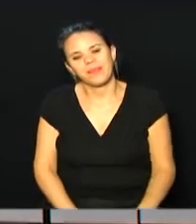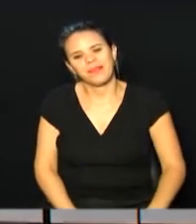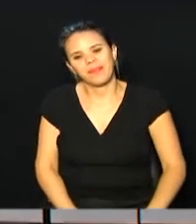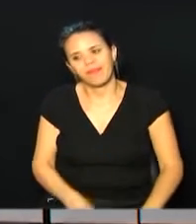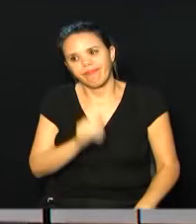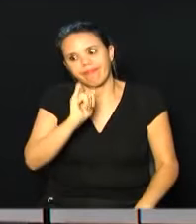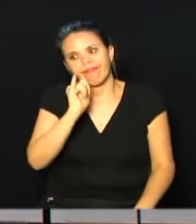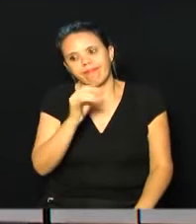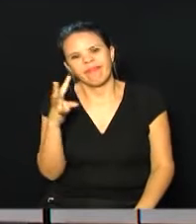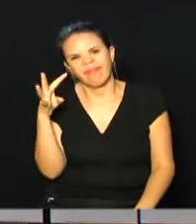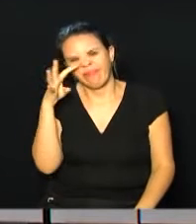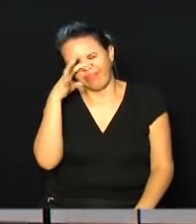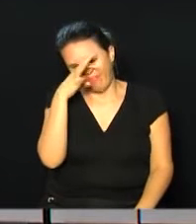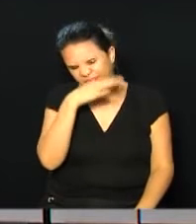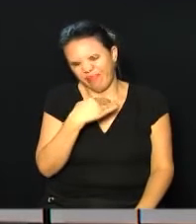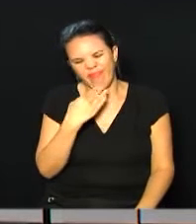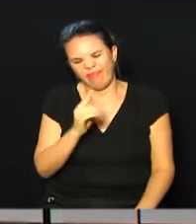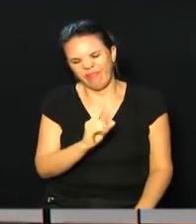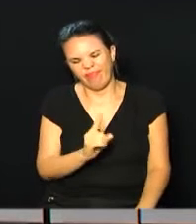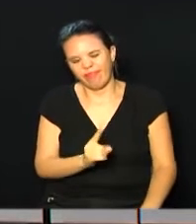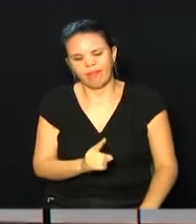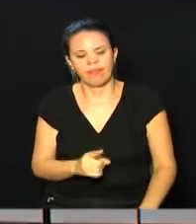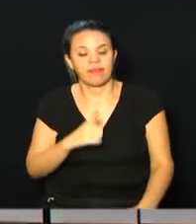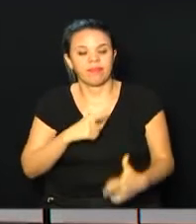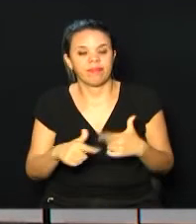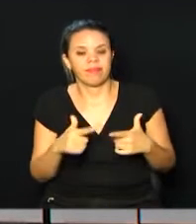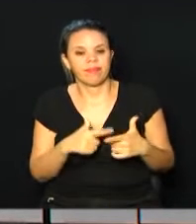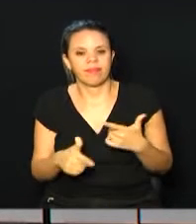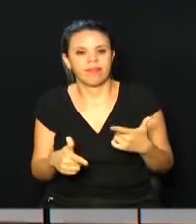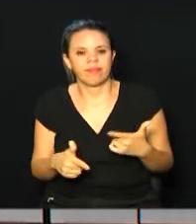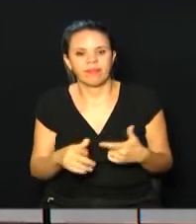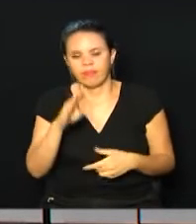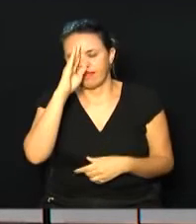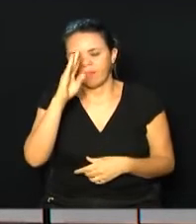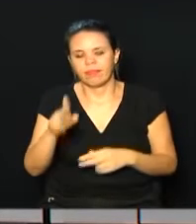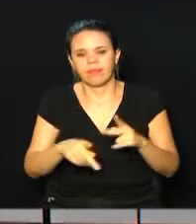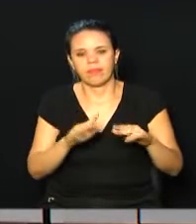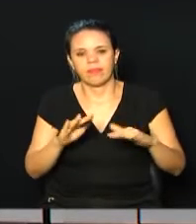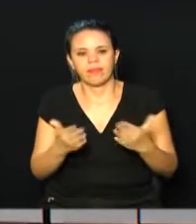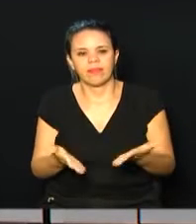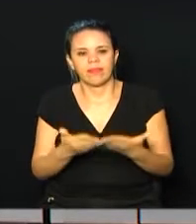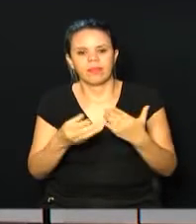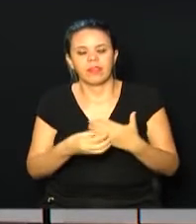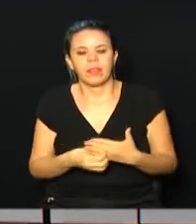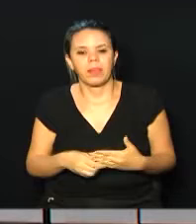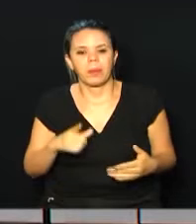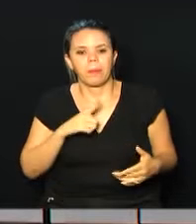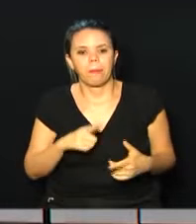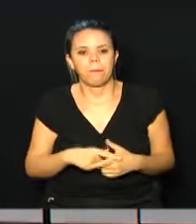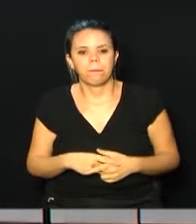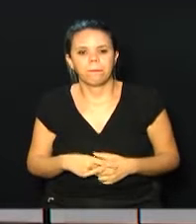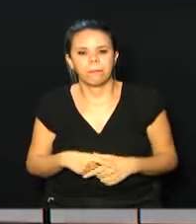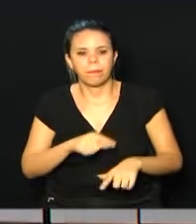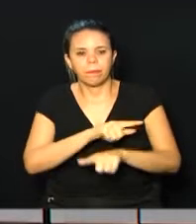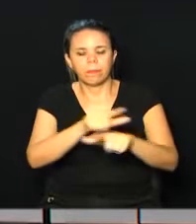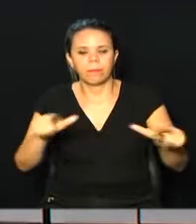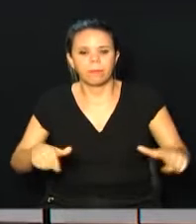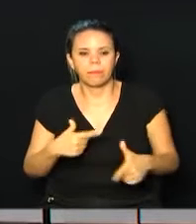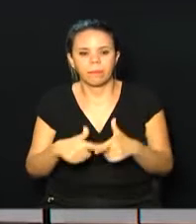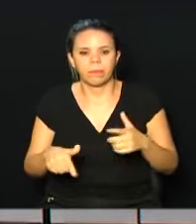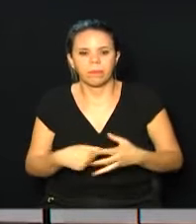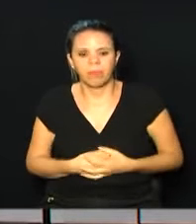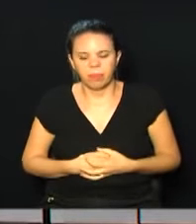fala, não adianta. A gente tem esse problema muito, principalmente nas periferias. A A gente tem muito nos vazios urbanos esse